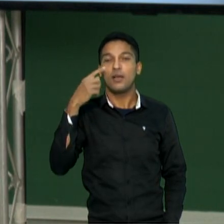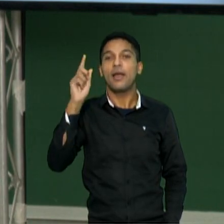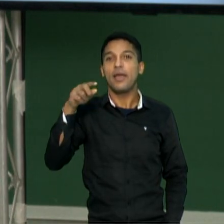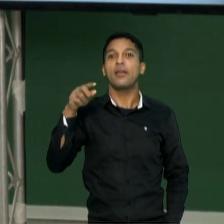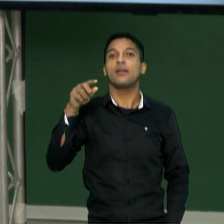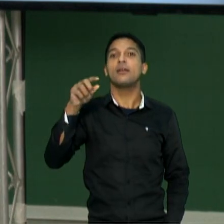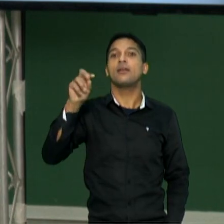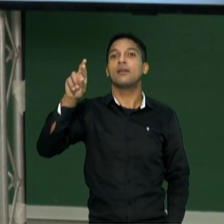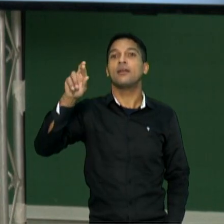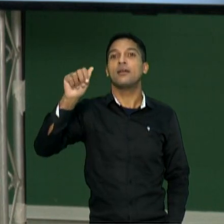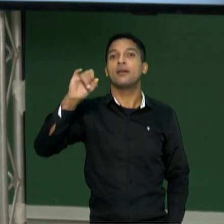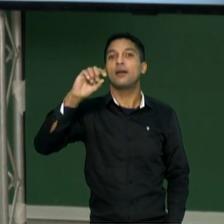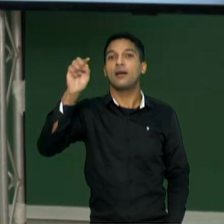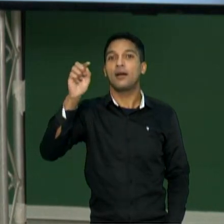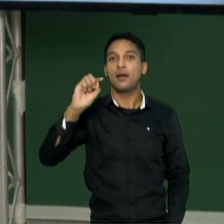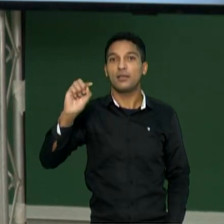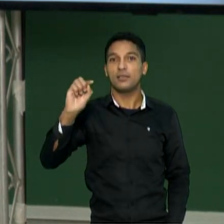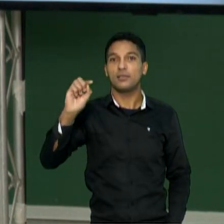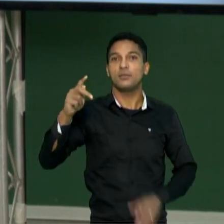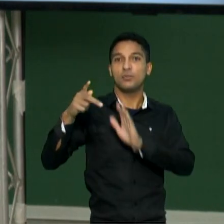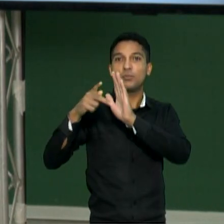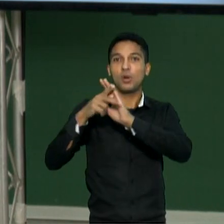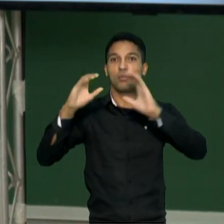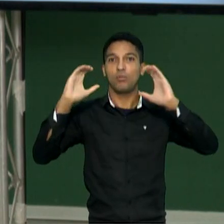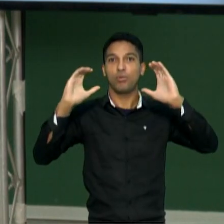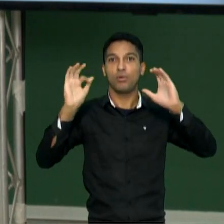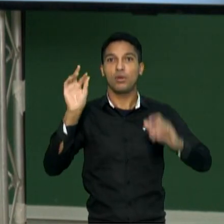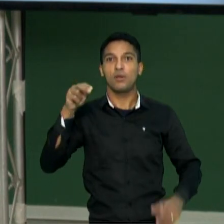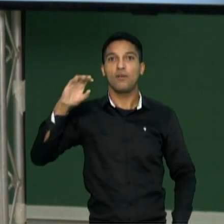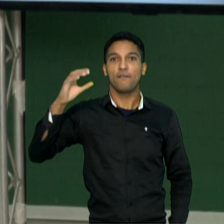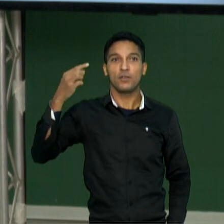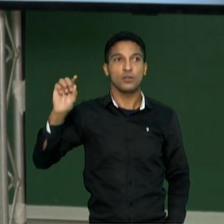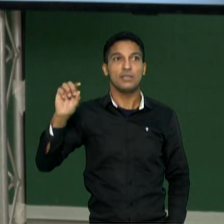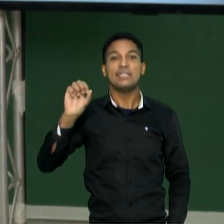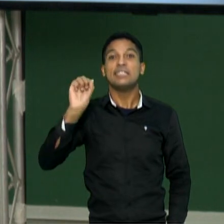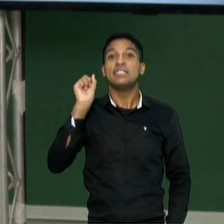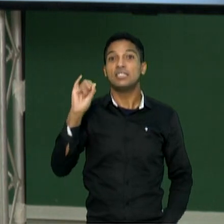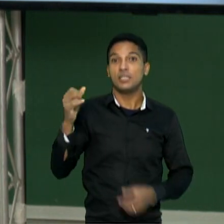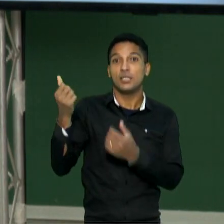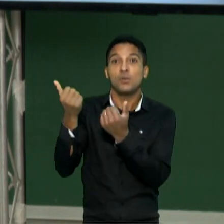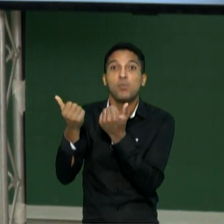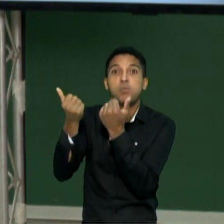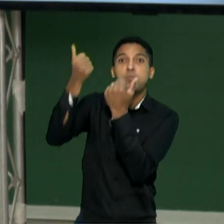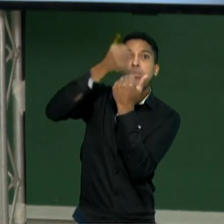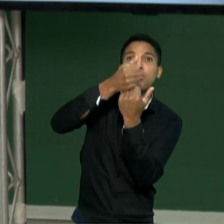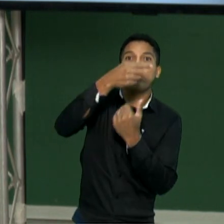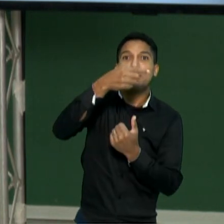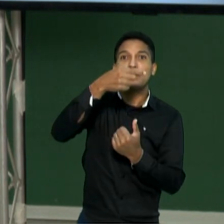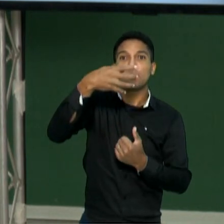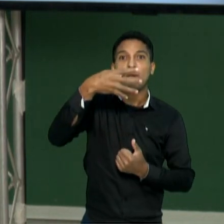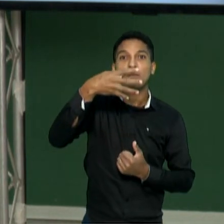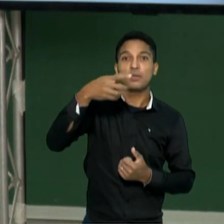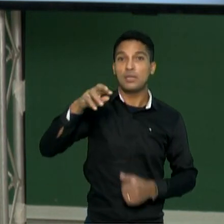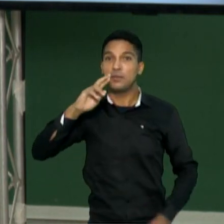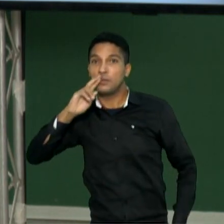é a raiz dessa função. Beleza? Se trocar aqui por menos 4, eu tenho como resultado 0.